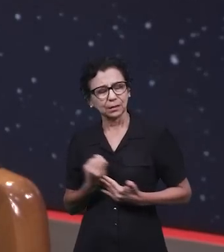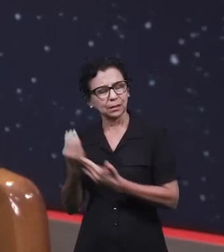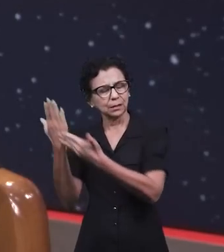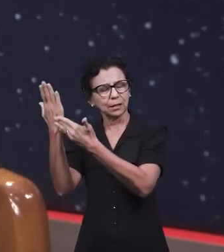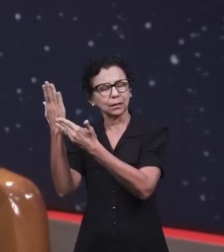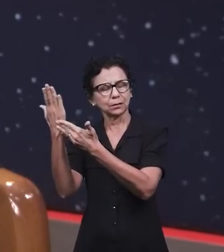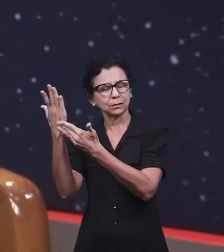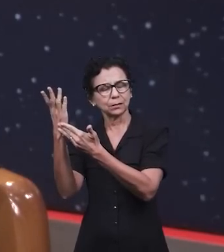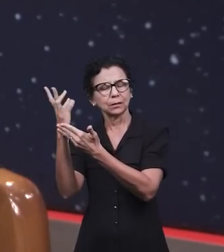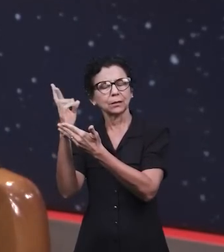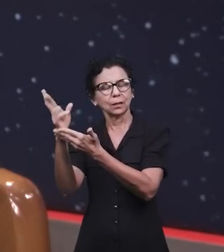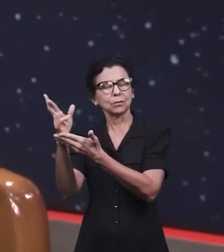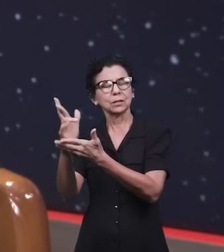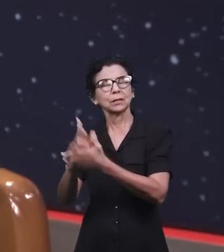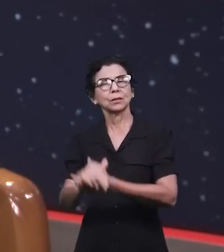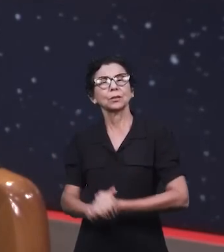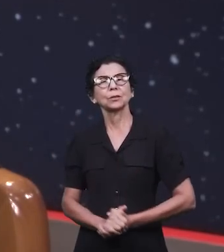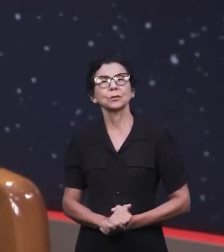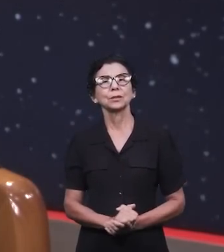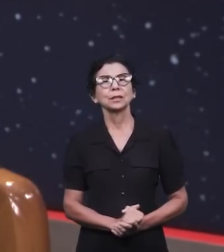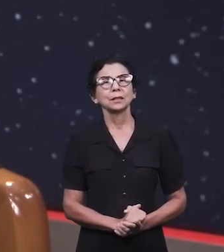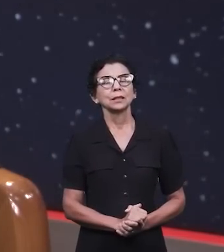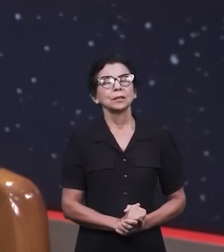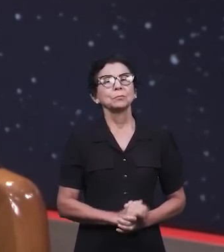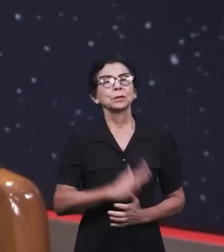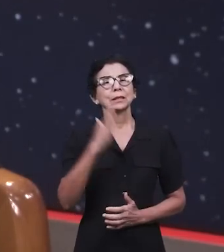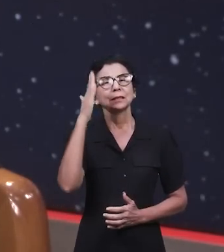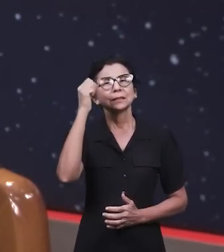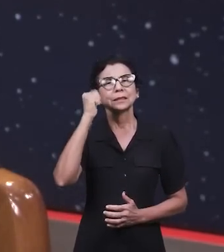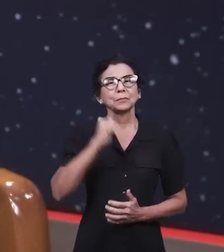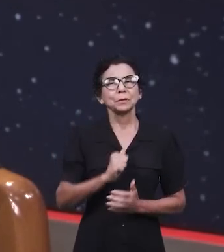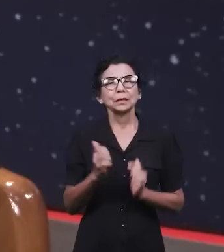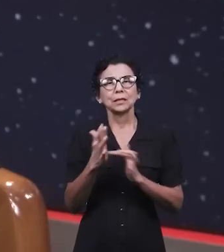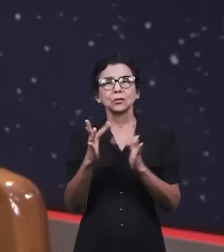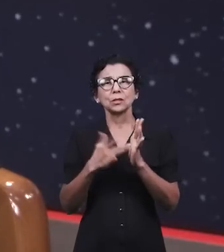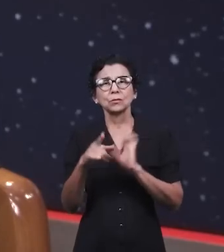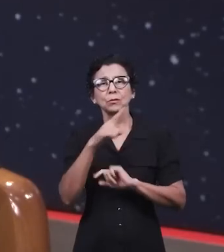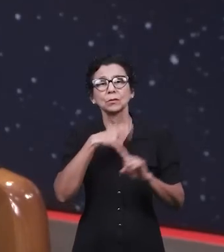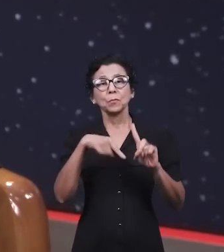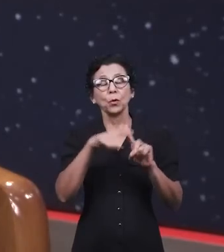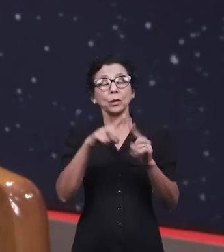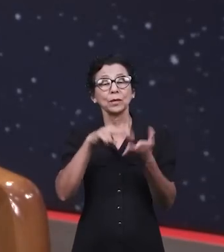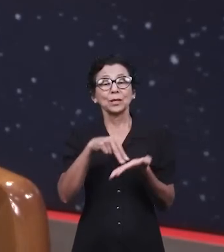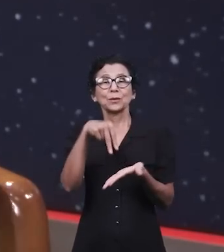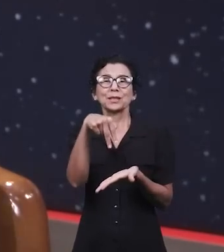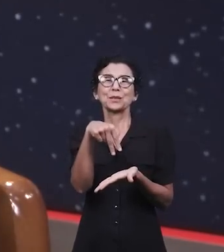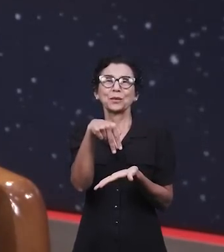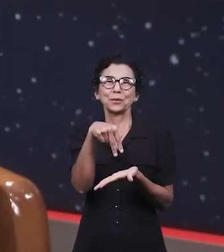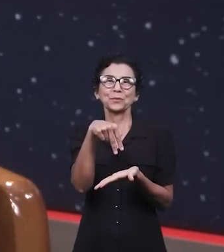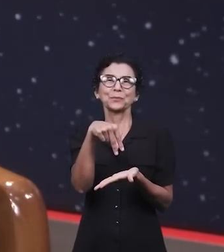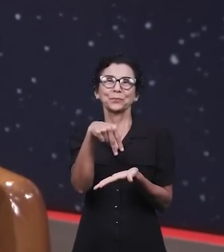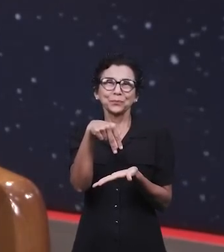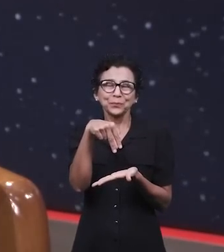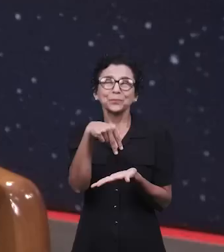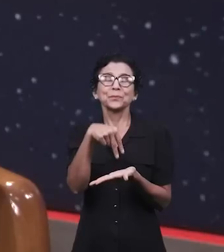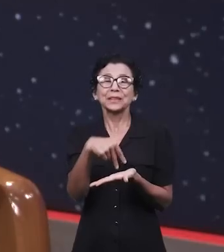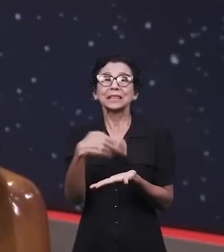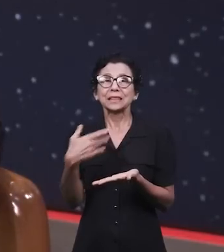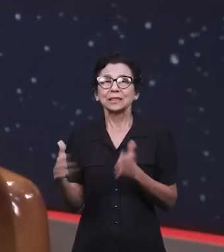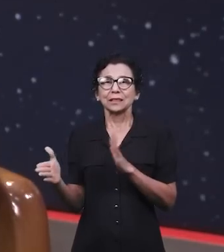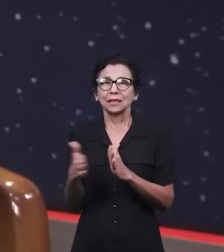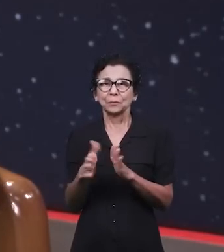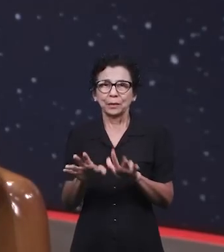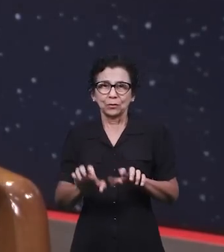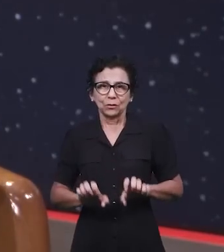se entregaram porque tinha alguém cujo título era aquele que foi morto e reviveu. Então eles morriam naquele momento da igreja de